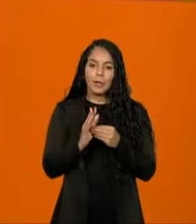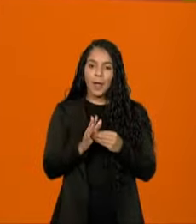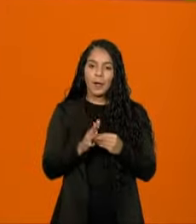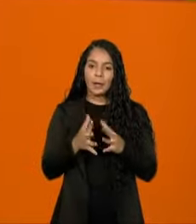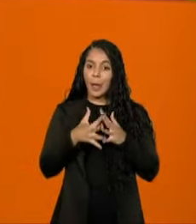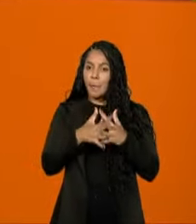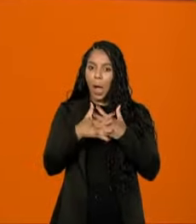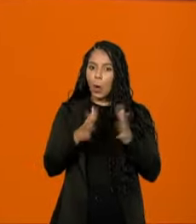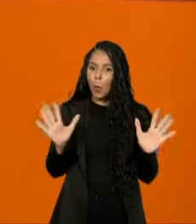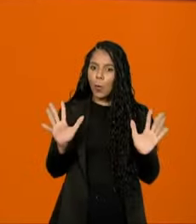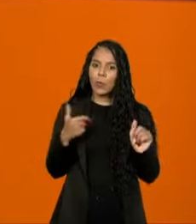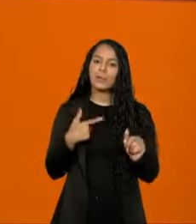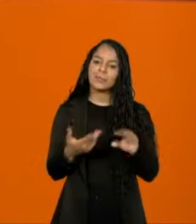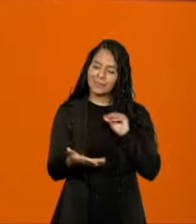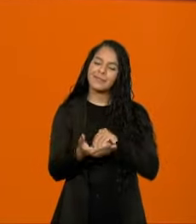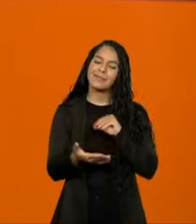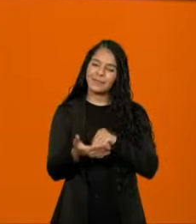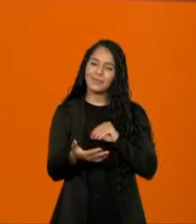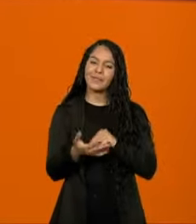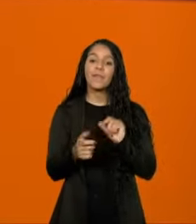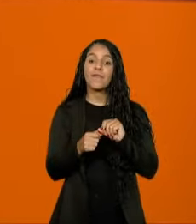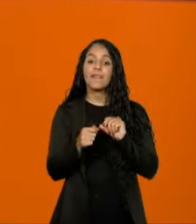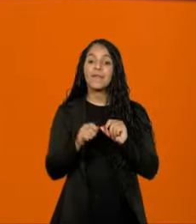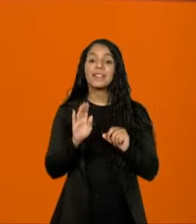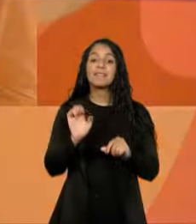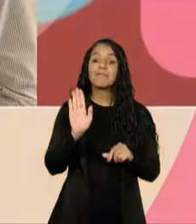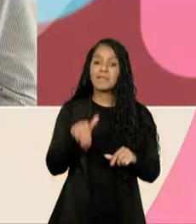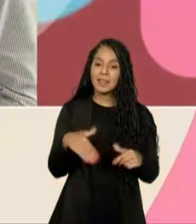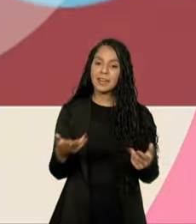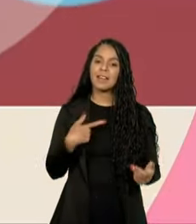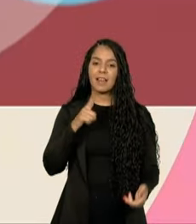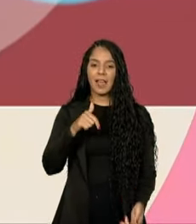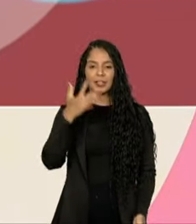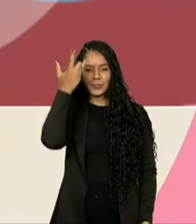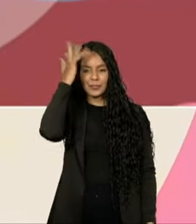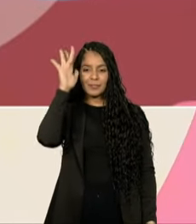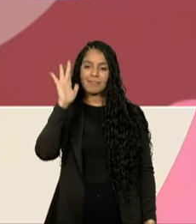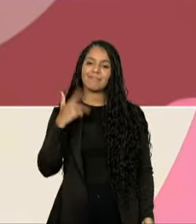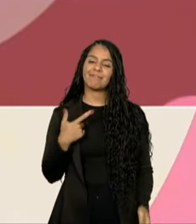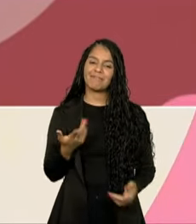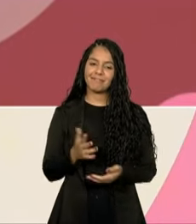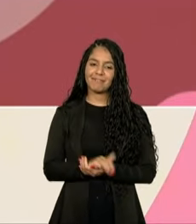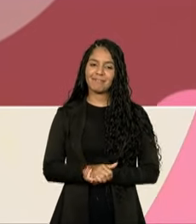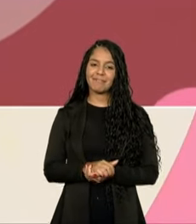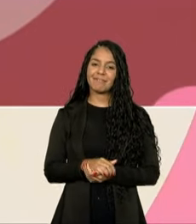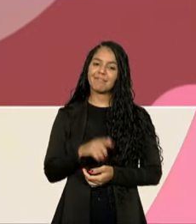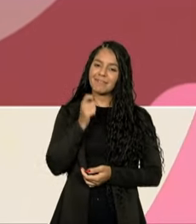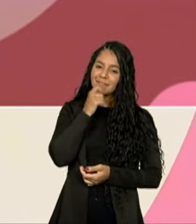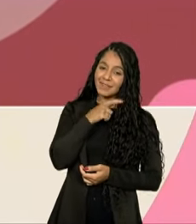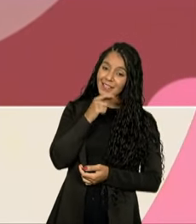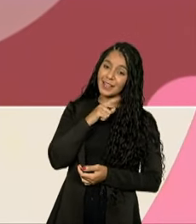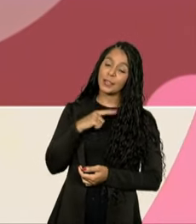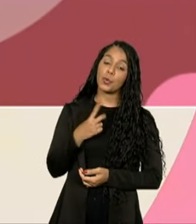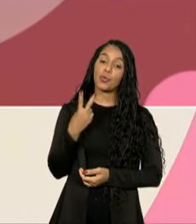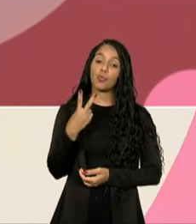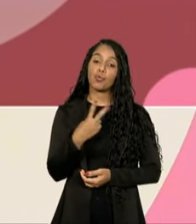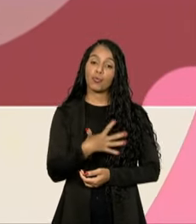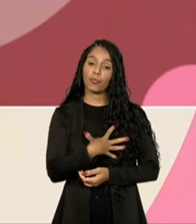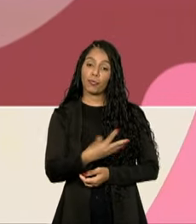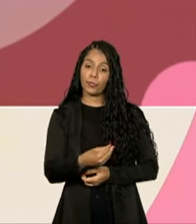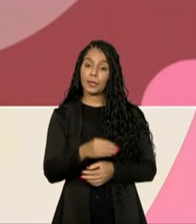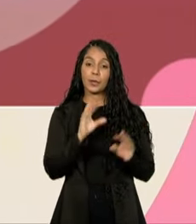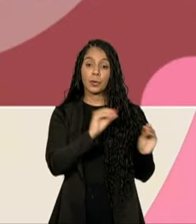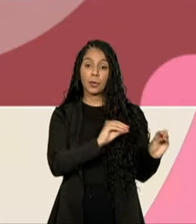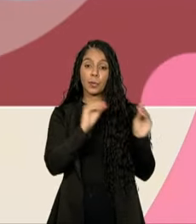bagunça, né? Vou fazer para quem, né? Fica faltando, Lógico. Então, isso é estranho. E é engraçado porque eu tive dois filhos que foram morar